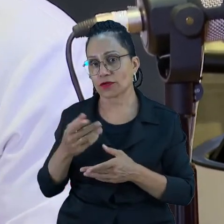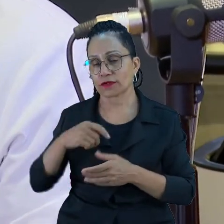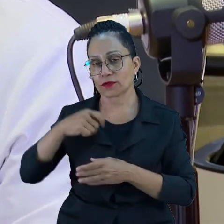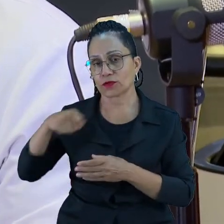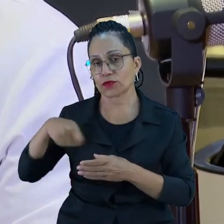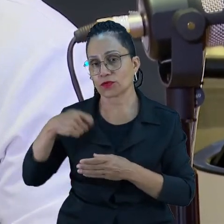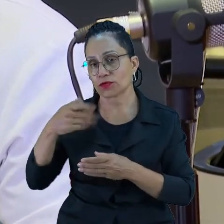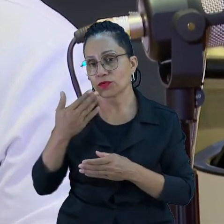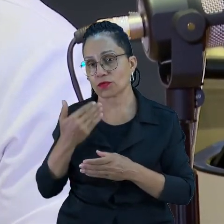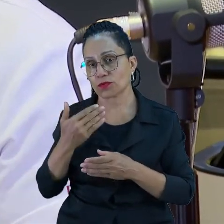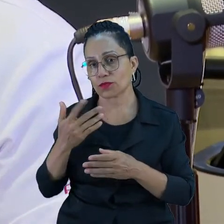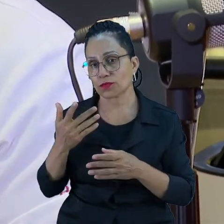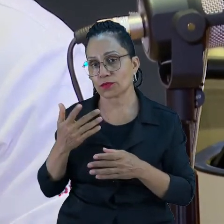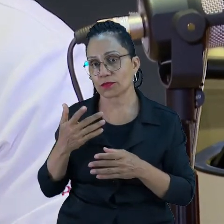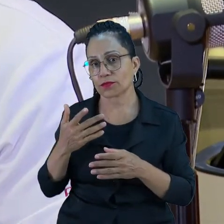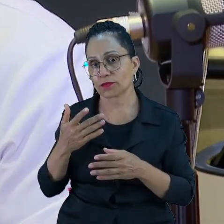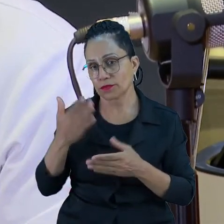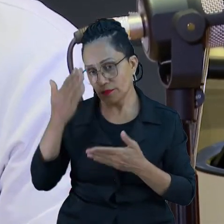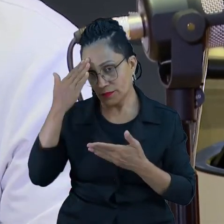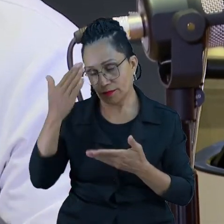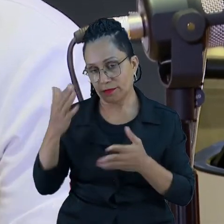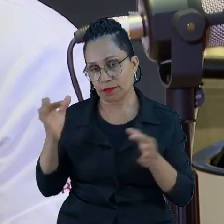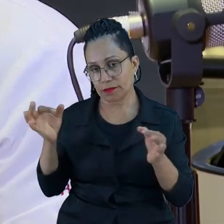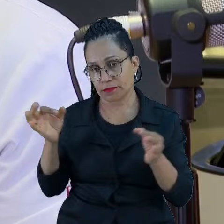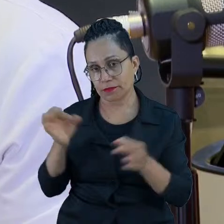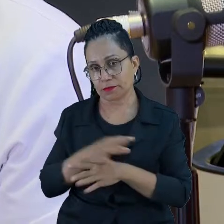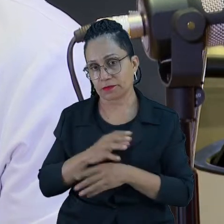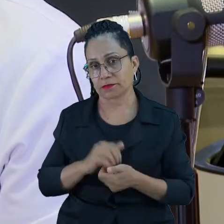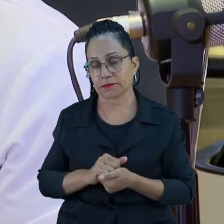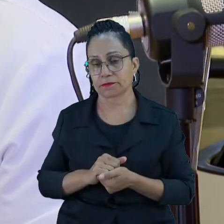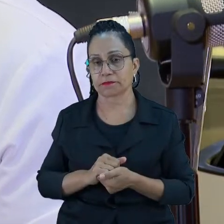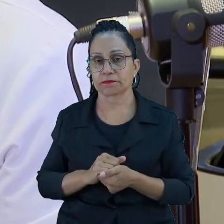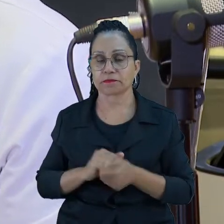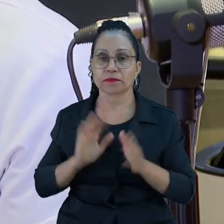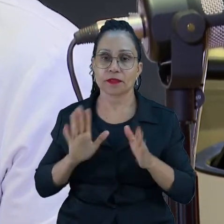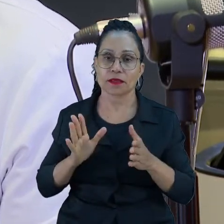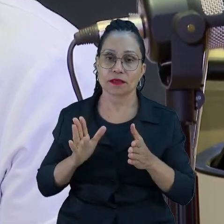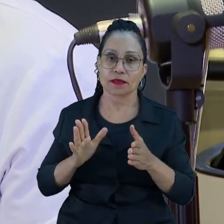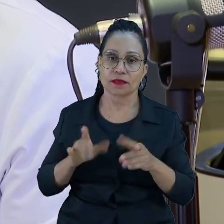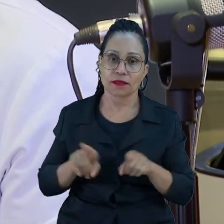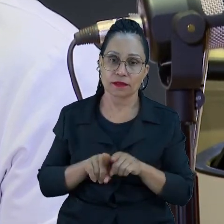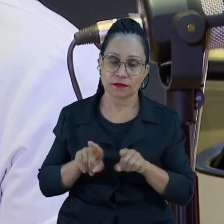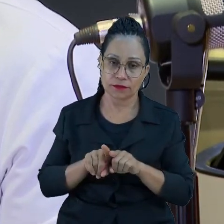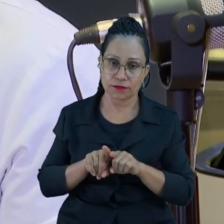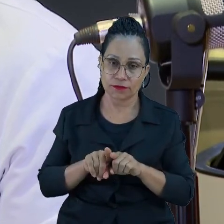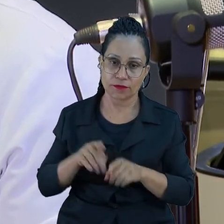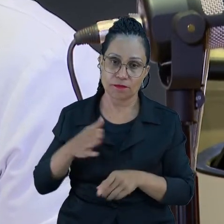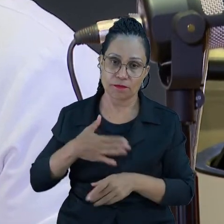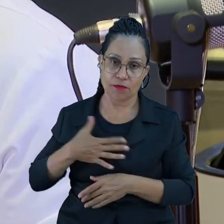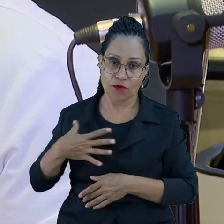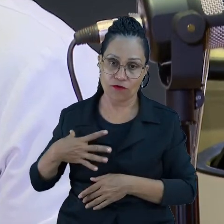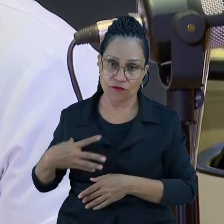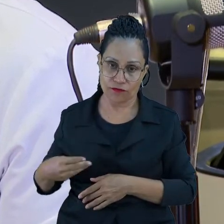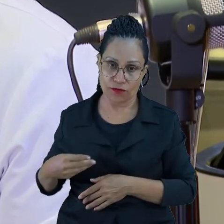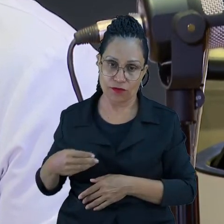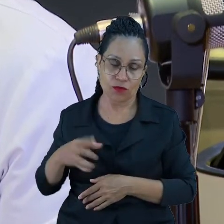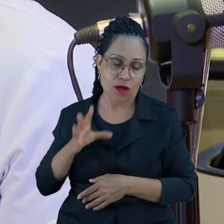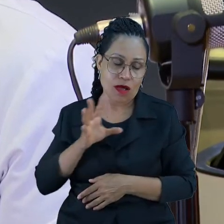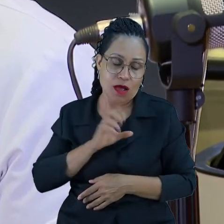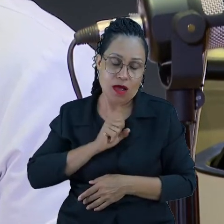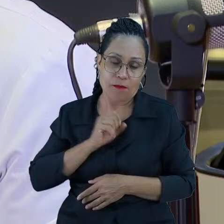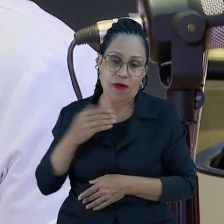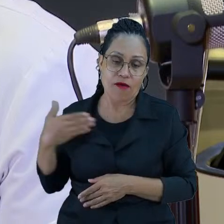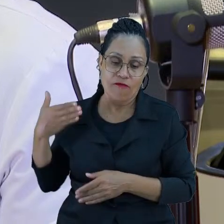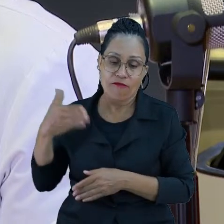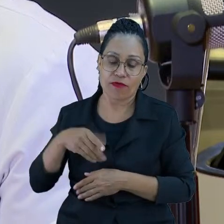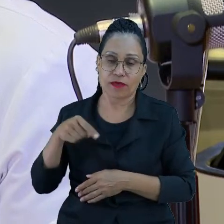ela, terminando, eu falei, obrigado, tal, enfim. Aí ela falou assim, olha, eu queria também ressaltar que o meu filho, ele adora vir aqui. Ele gosta muito